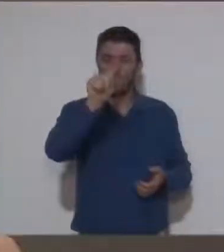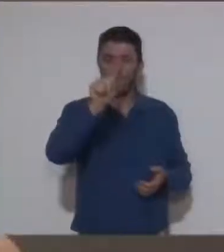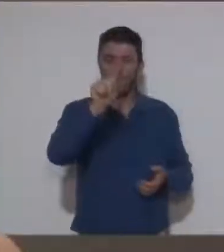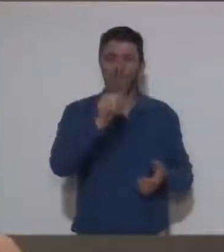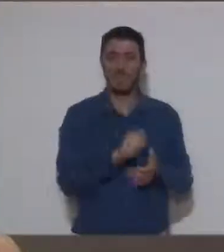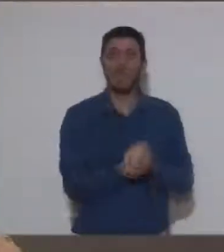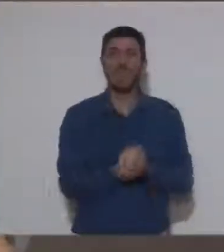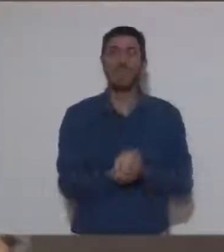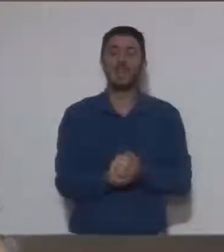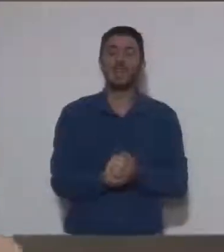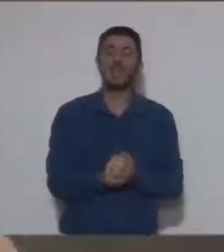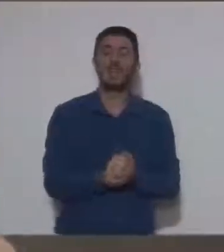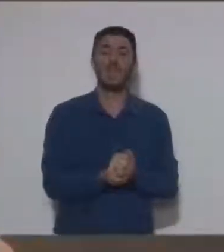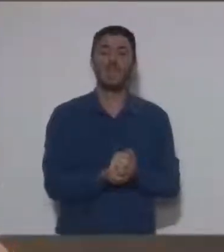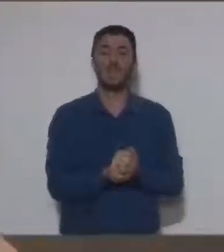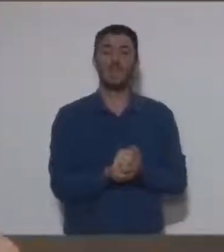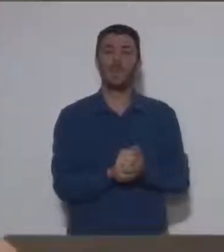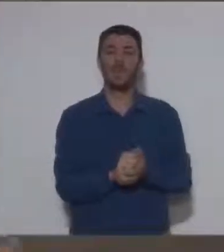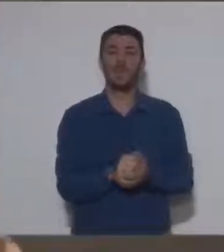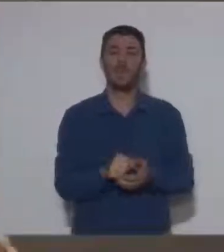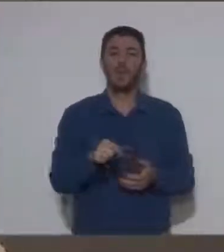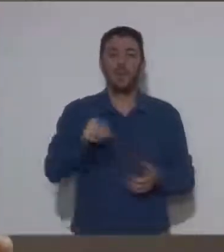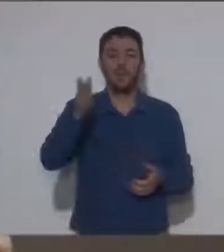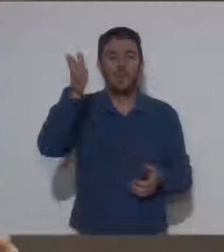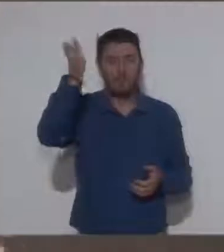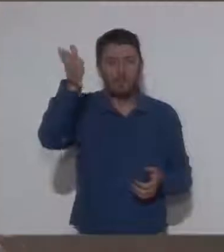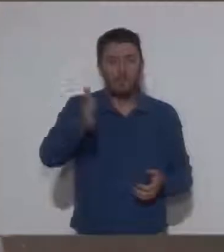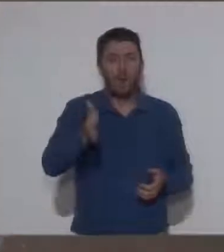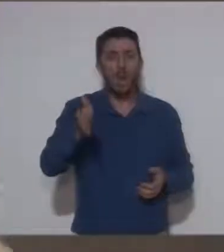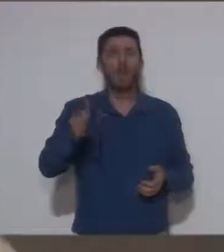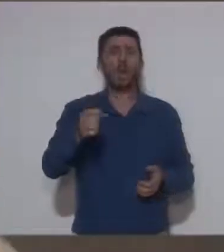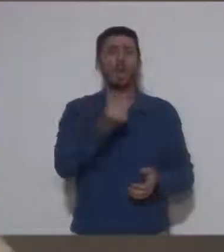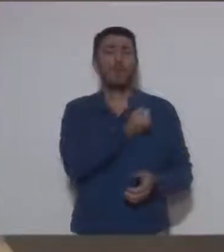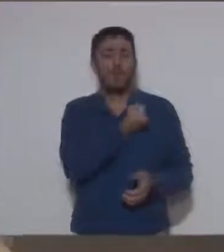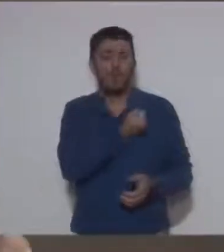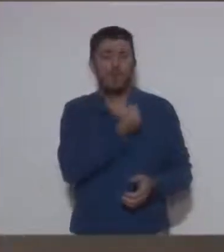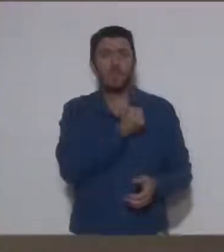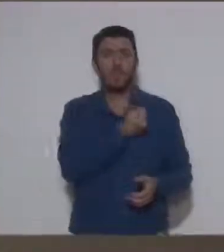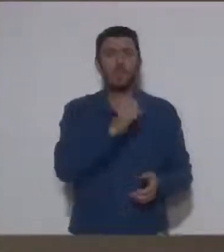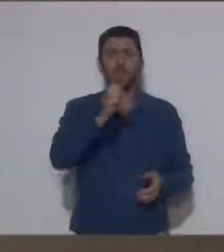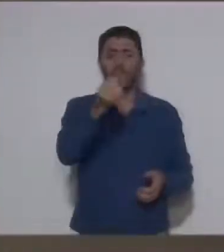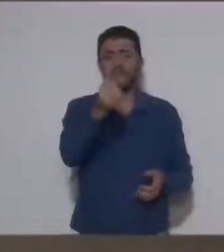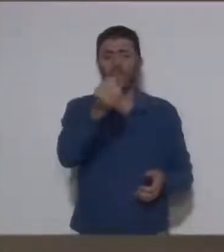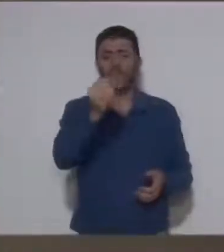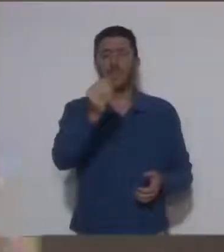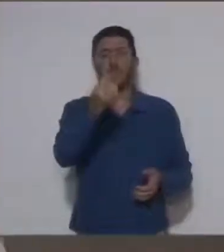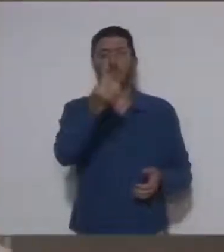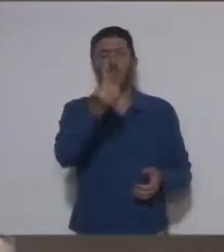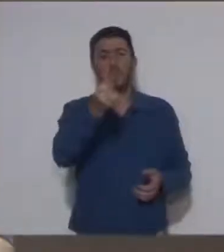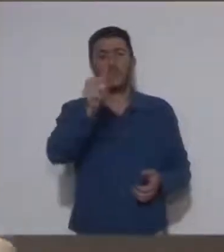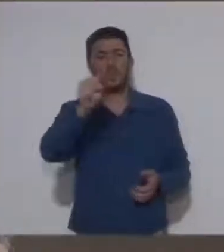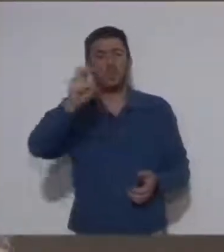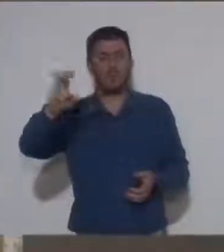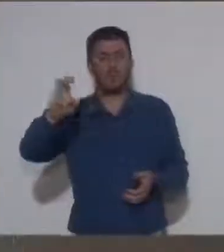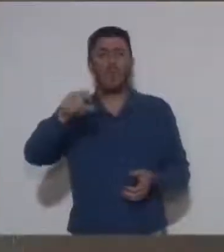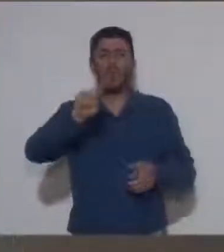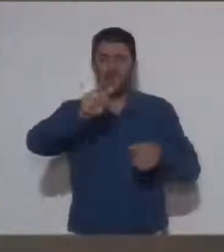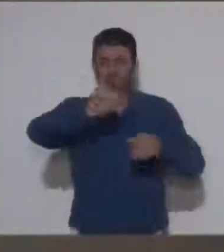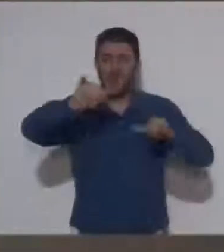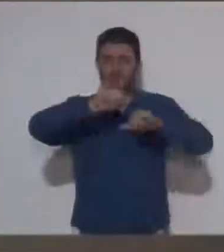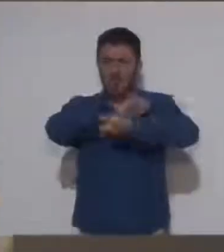http://vaka.me, macaco elefante, novamente, 606805. A gente vai divulgar bastante, não é? Porque